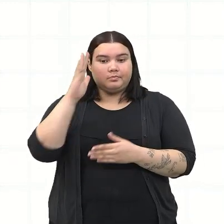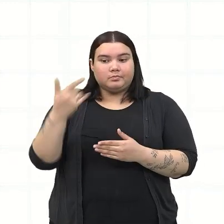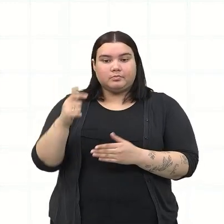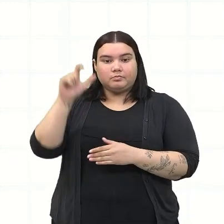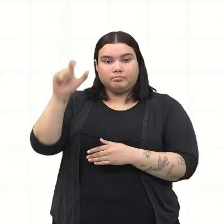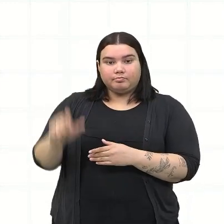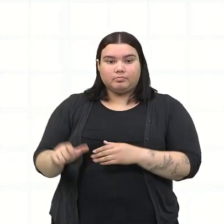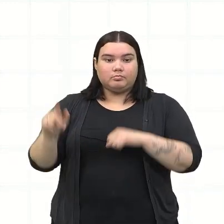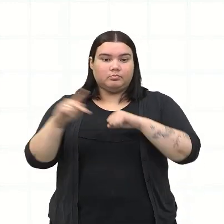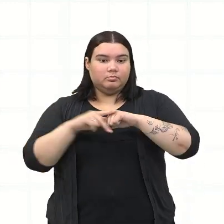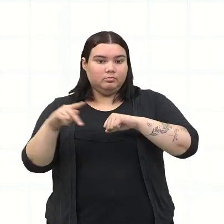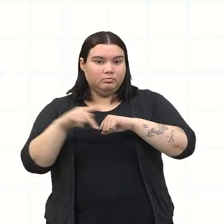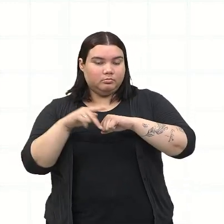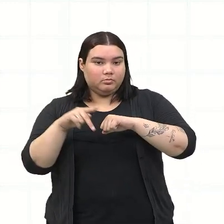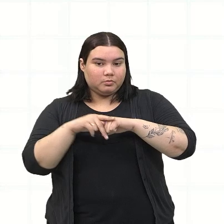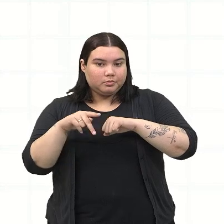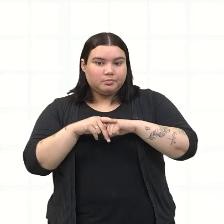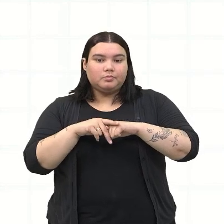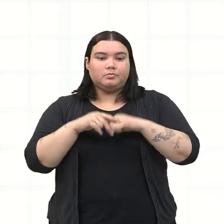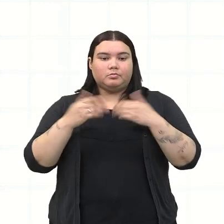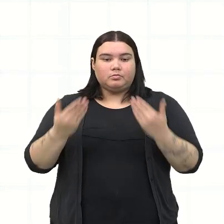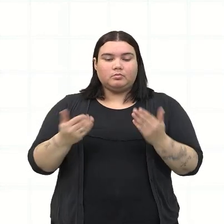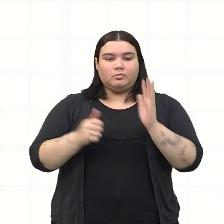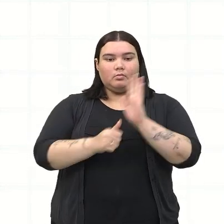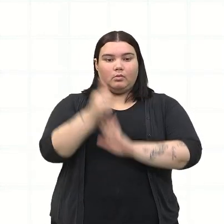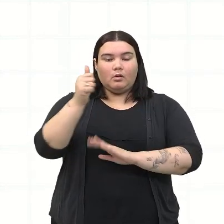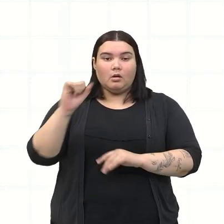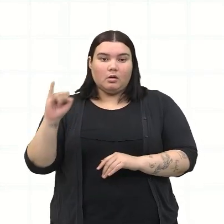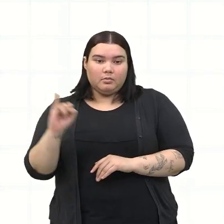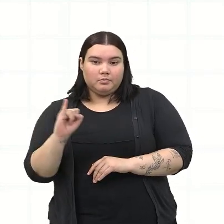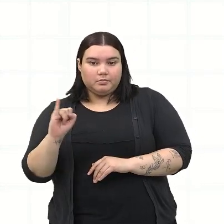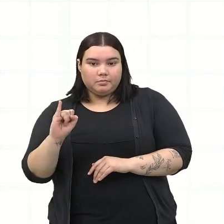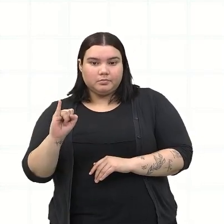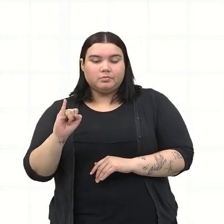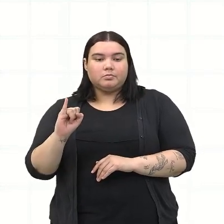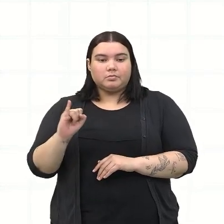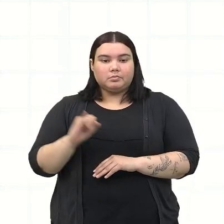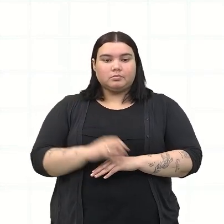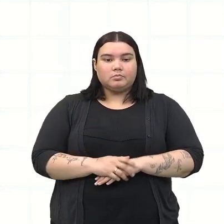pronome. Então, aqui vai ser o I.